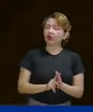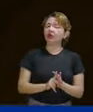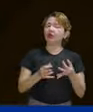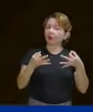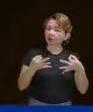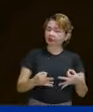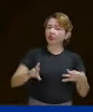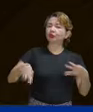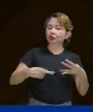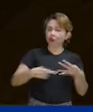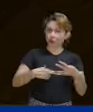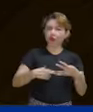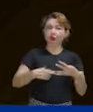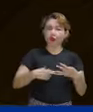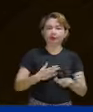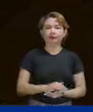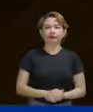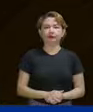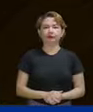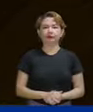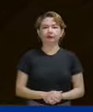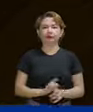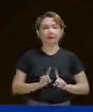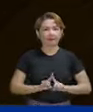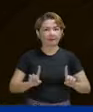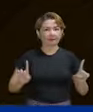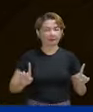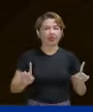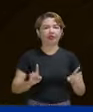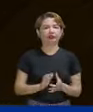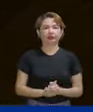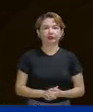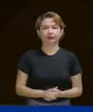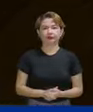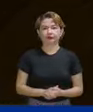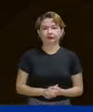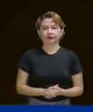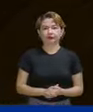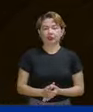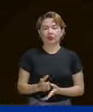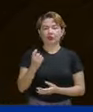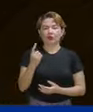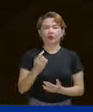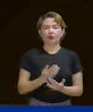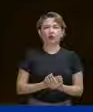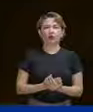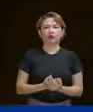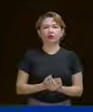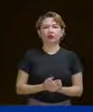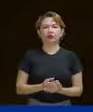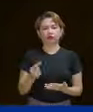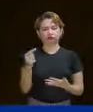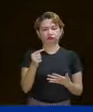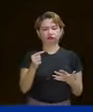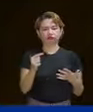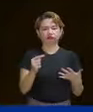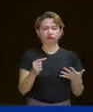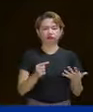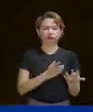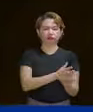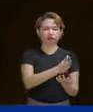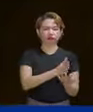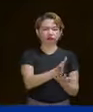situação concreta da recorrente. Contudo, este não foi o único parâmetro utilizado pelo relator